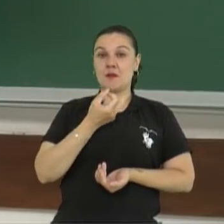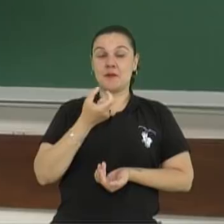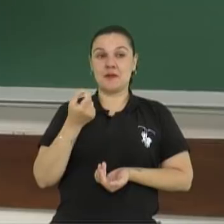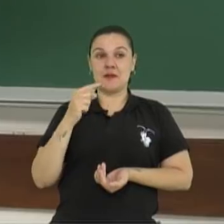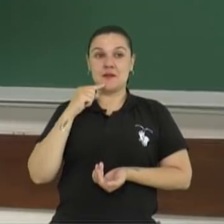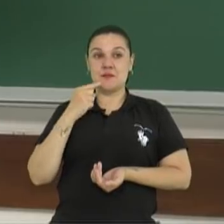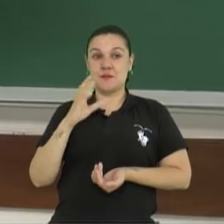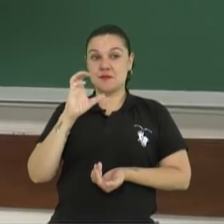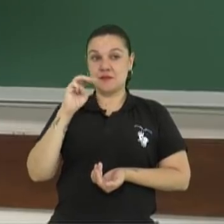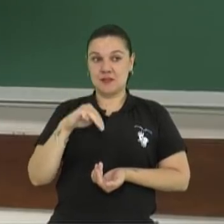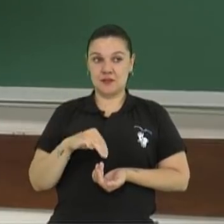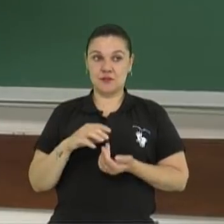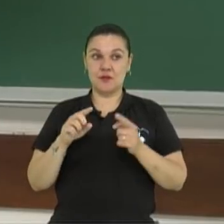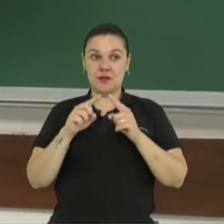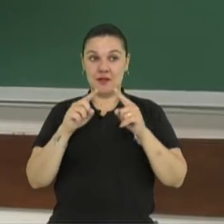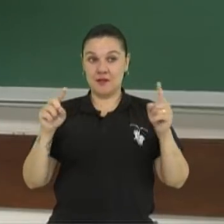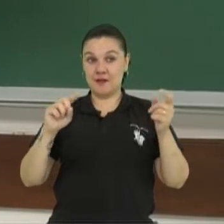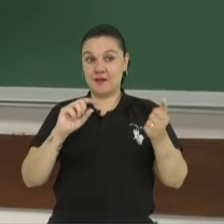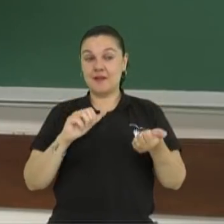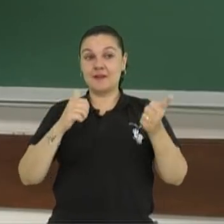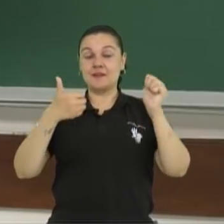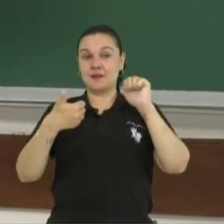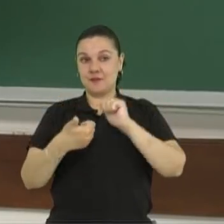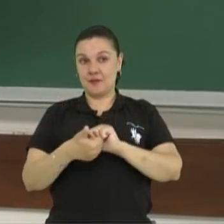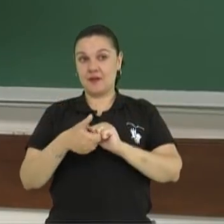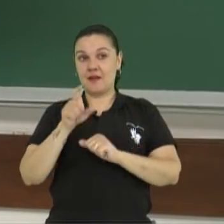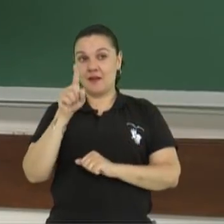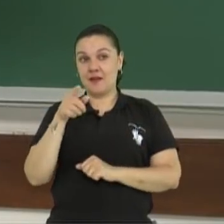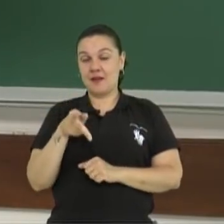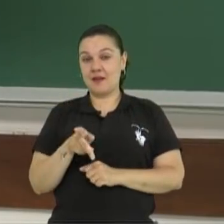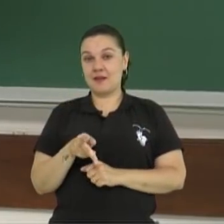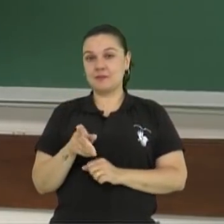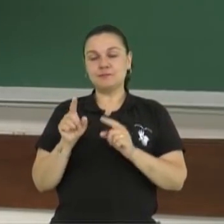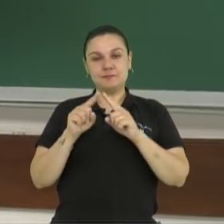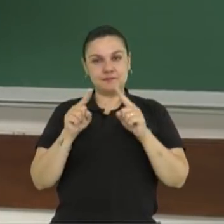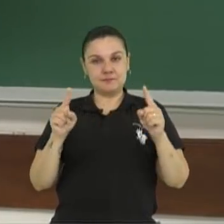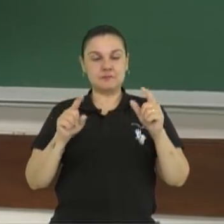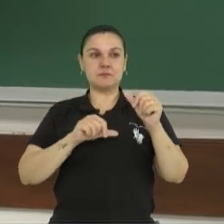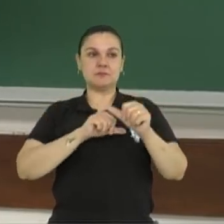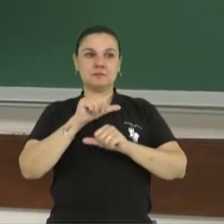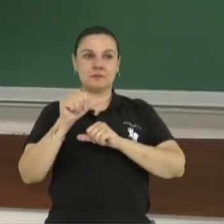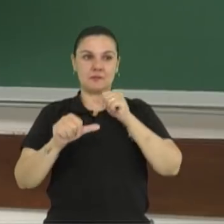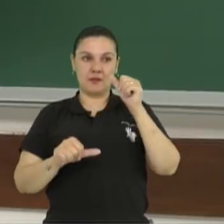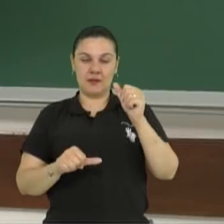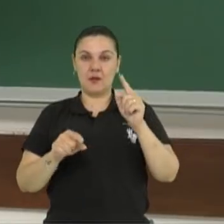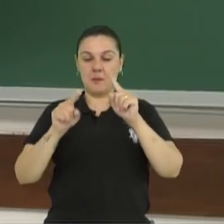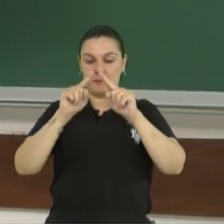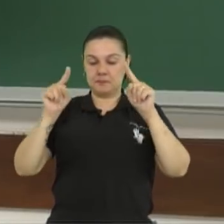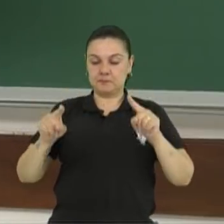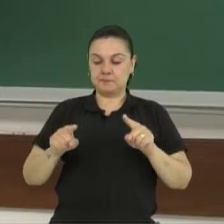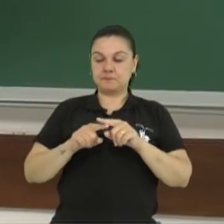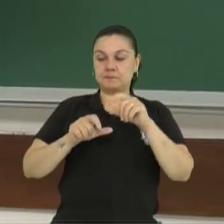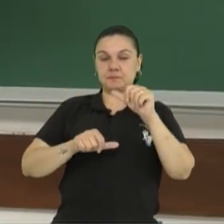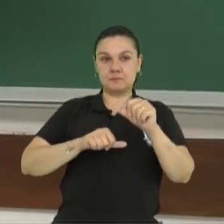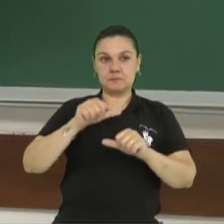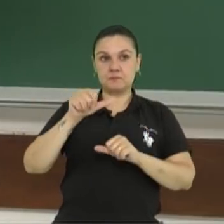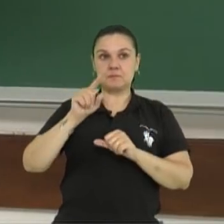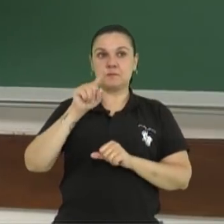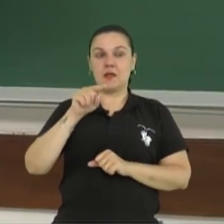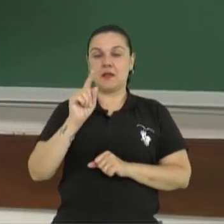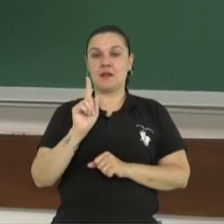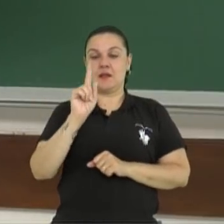1.500.000 centímetros, que transformados em quilômetros, né, passando pelaquela tabelinha de transformação, eu vou